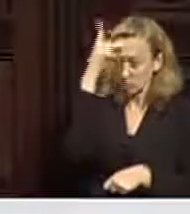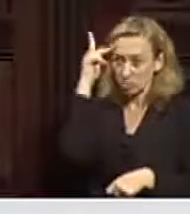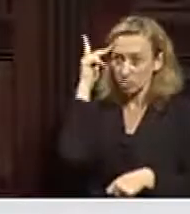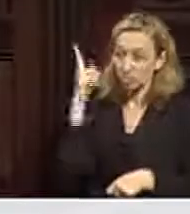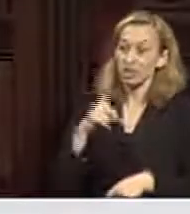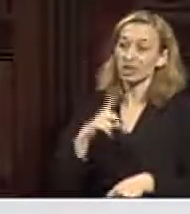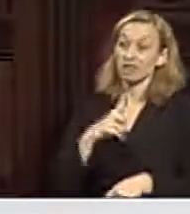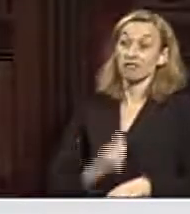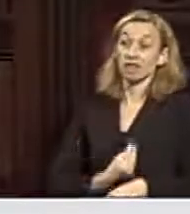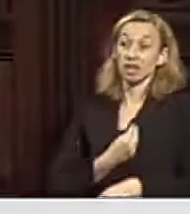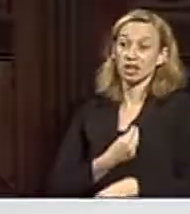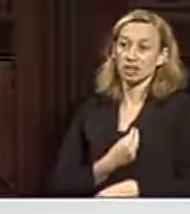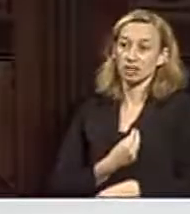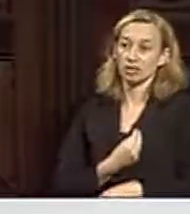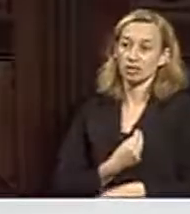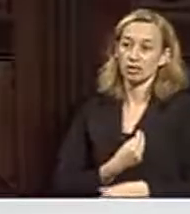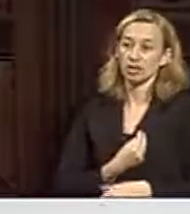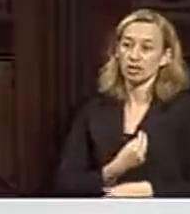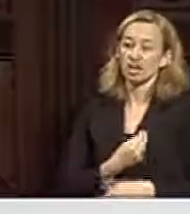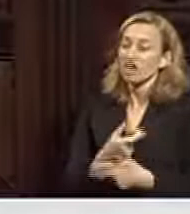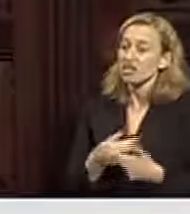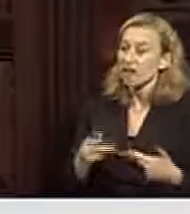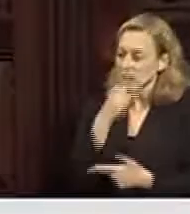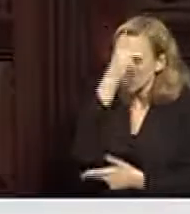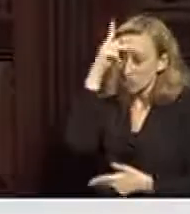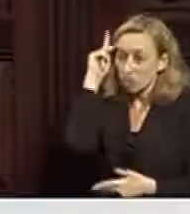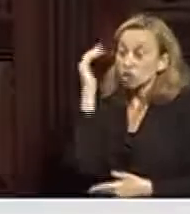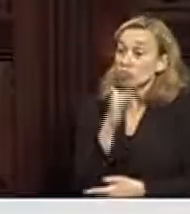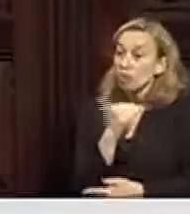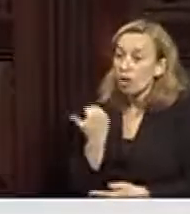Várias e várias pessoas morrem